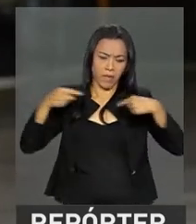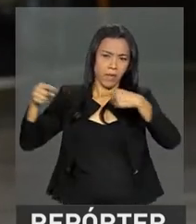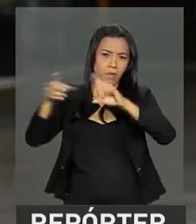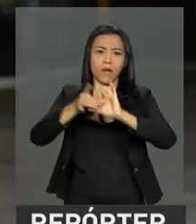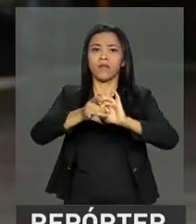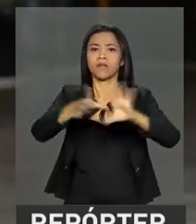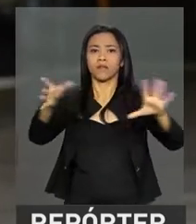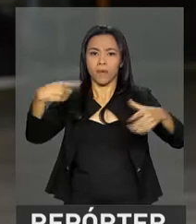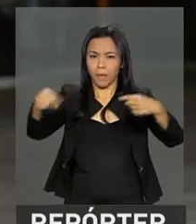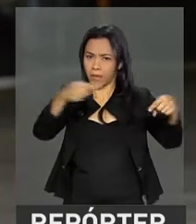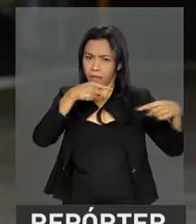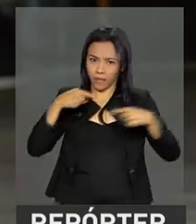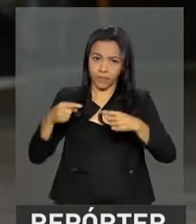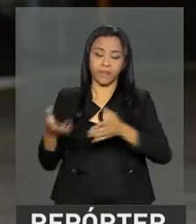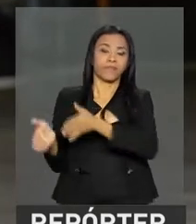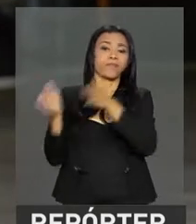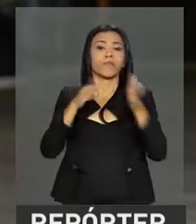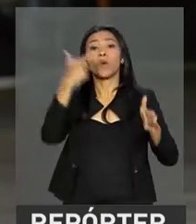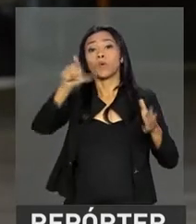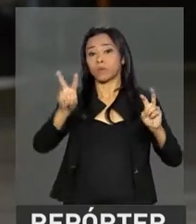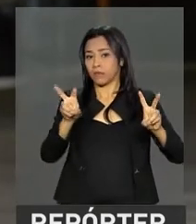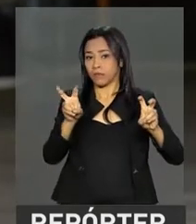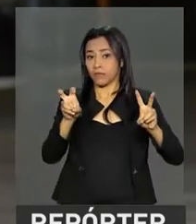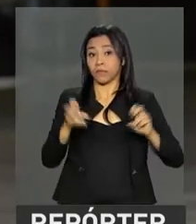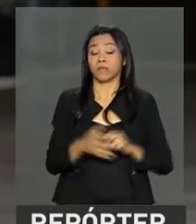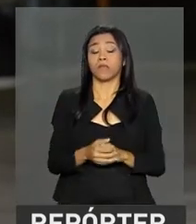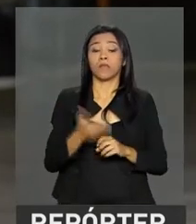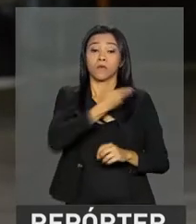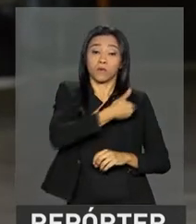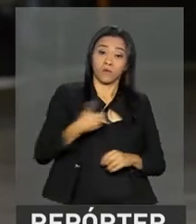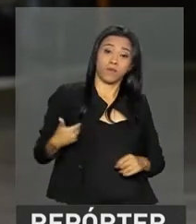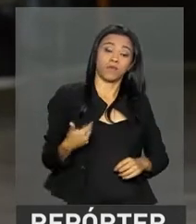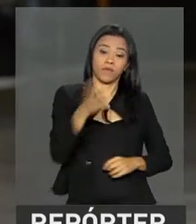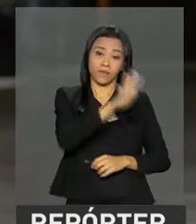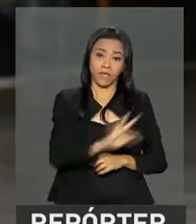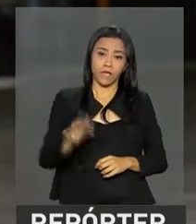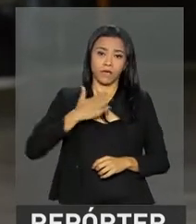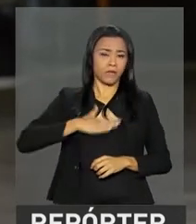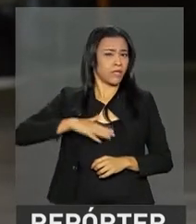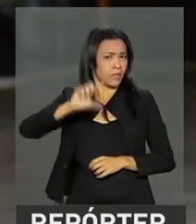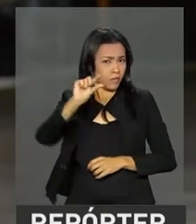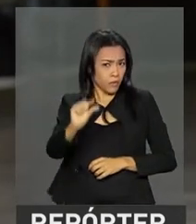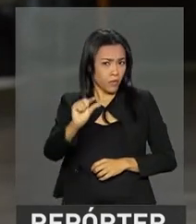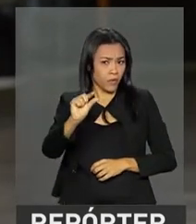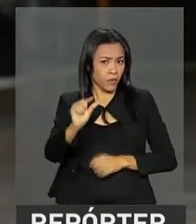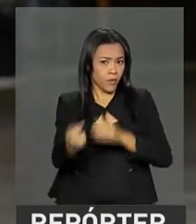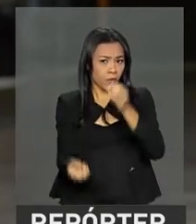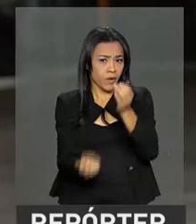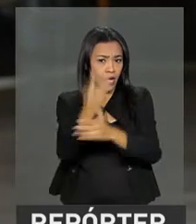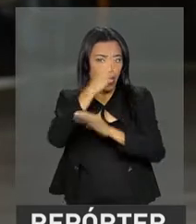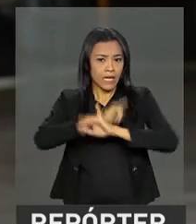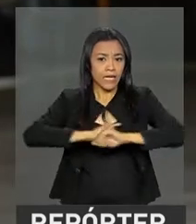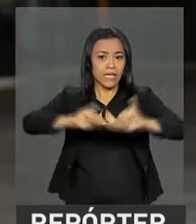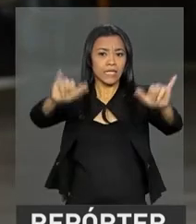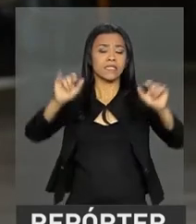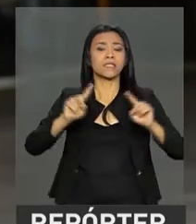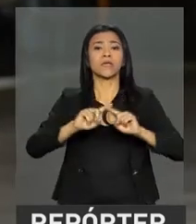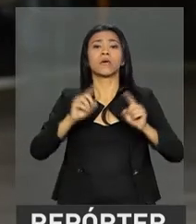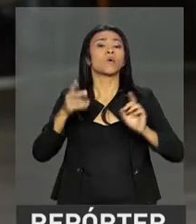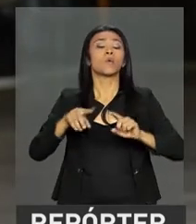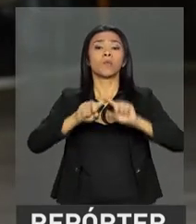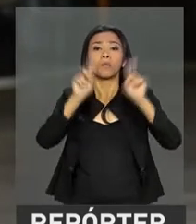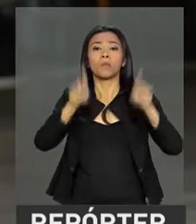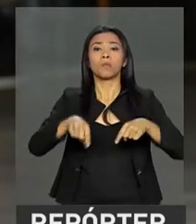possível mudando de assunto agora carla e o governo federal lança daqui a pouco o plano progredir que vai